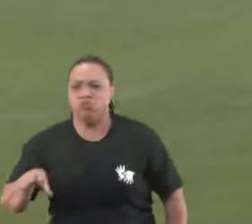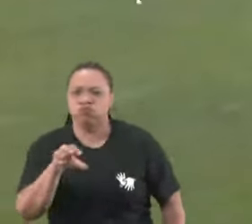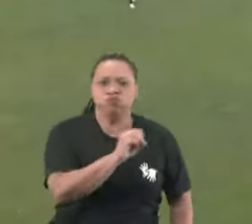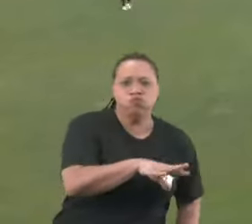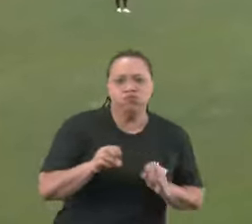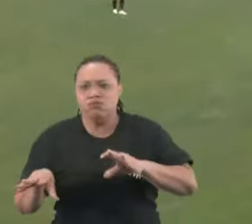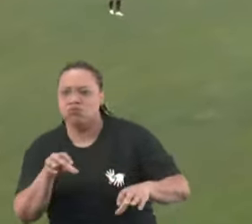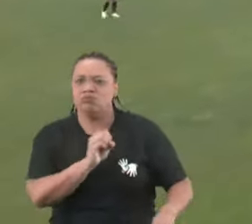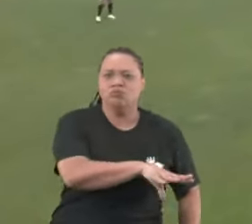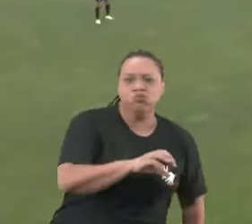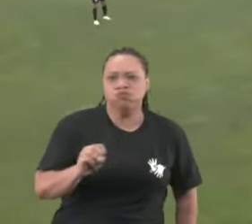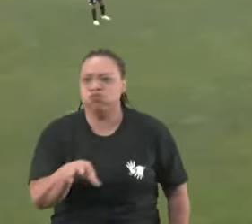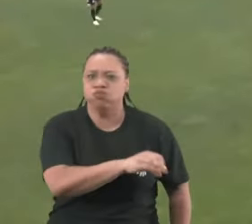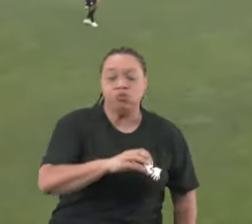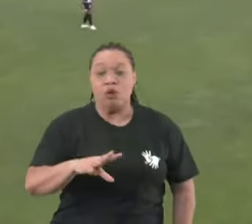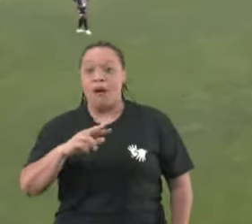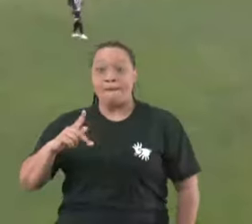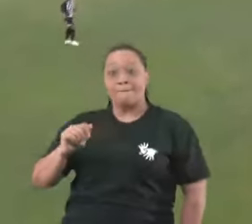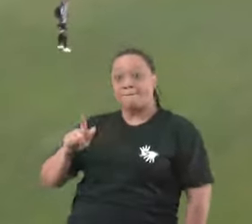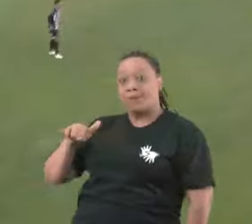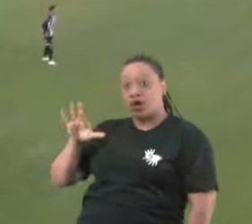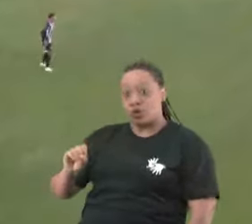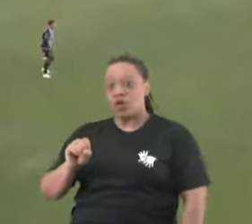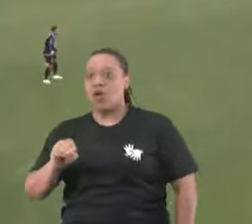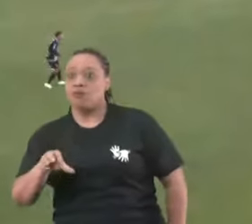Aleph solta na destra para o Paulinho.